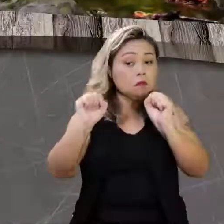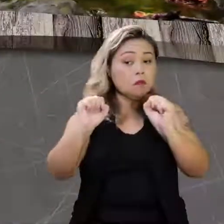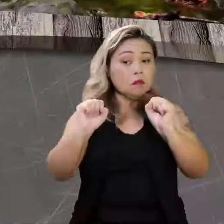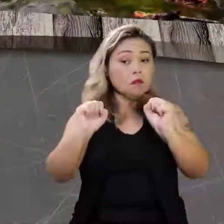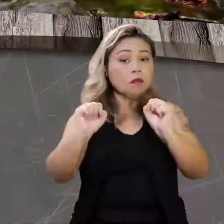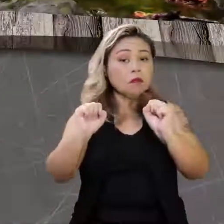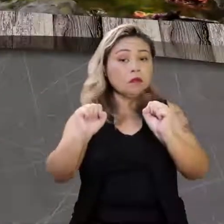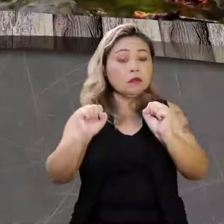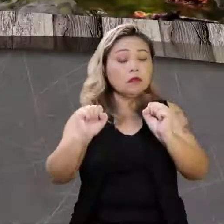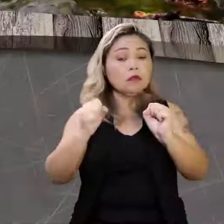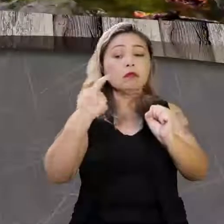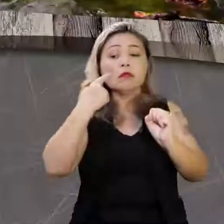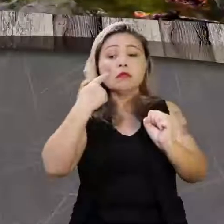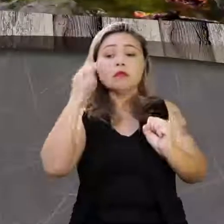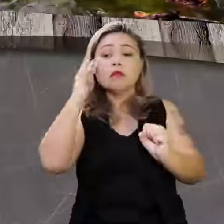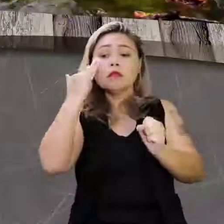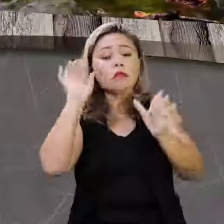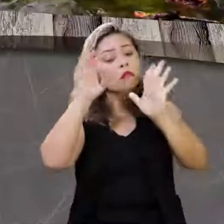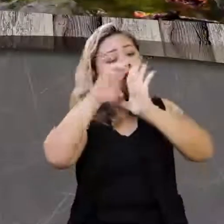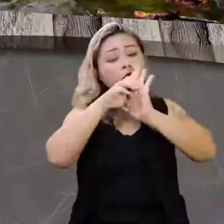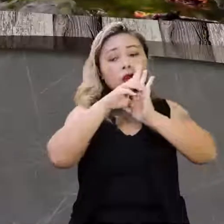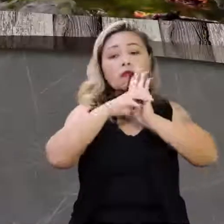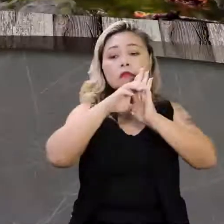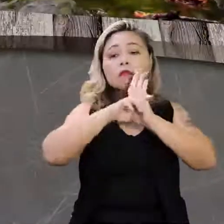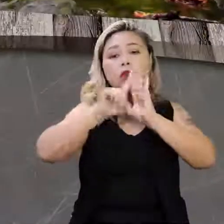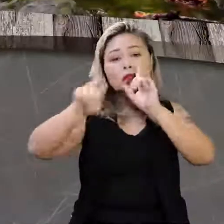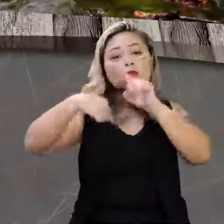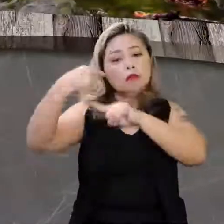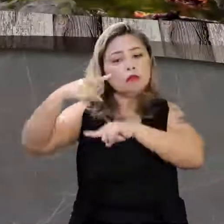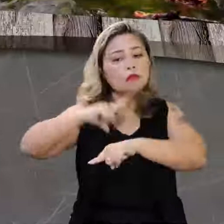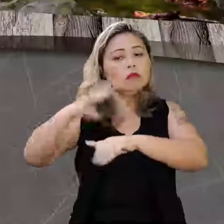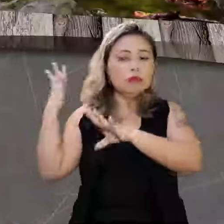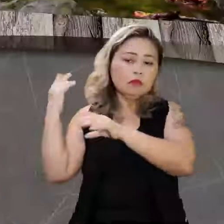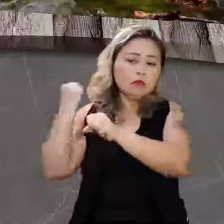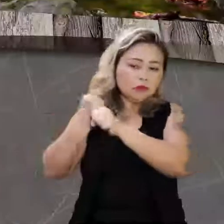certo? E aí você precisa entender o conceito, mas a gente vai ter a nossa